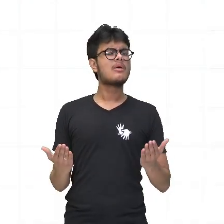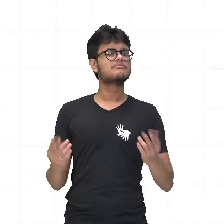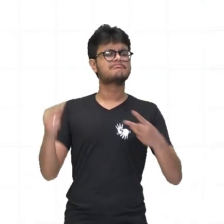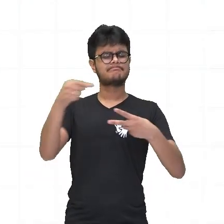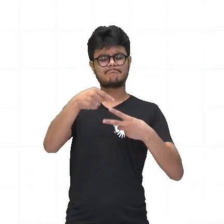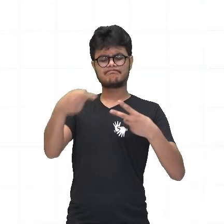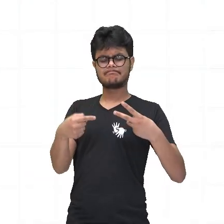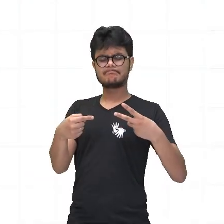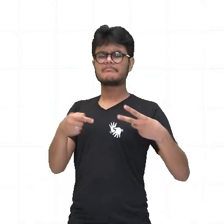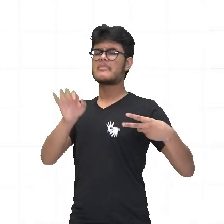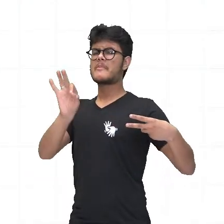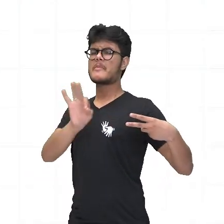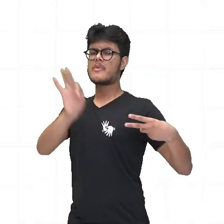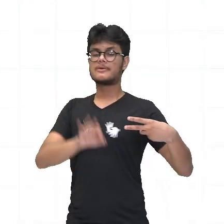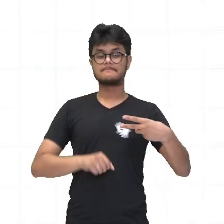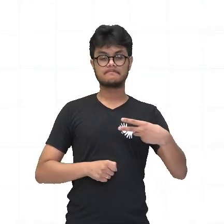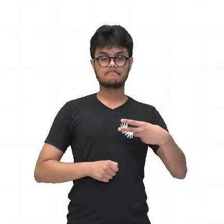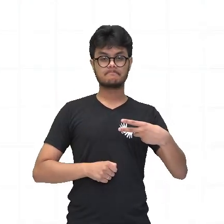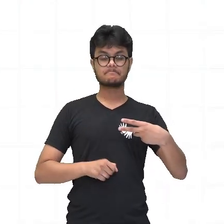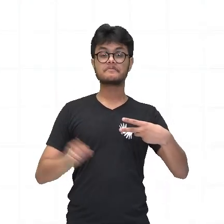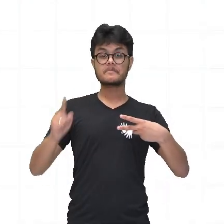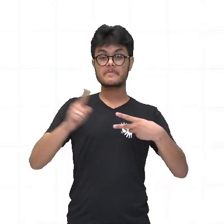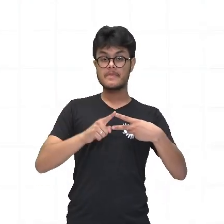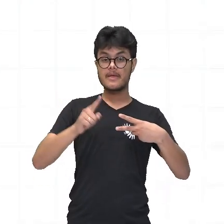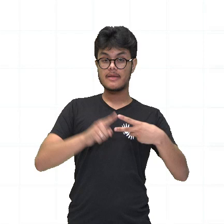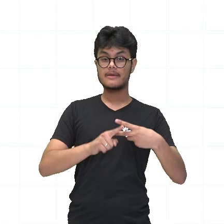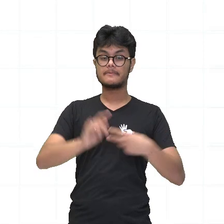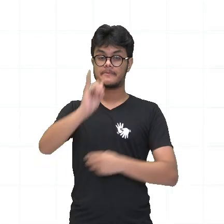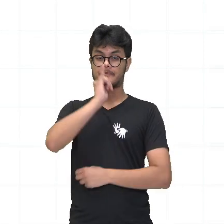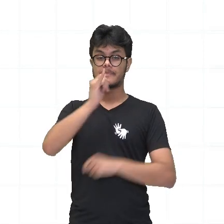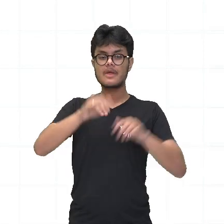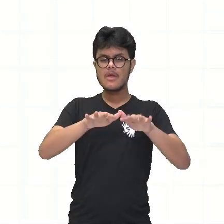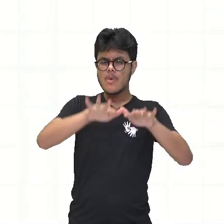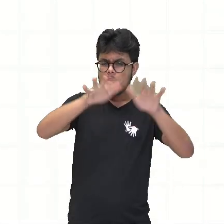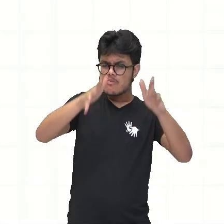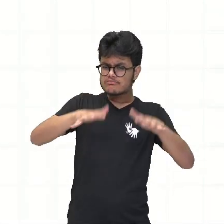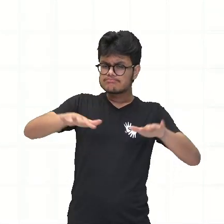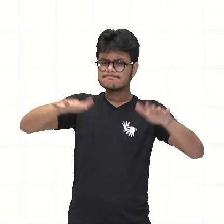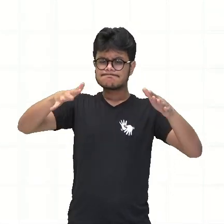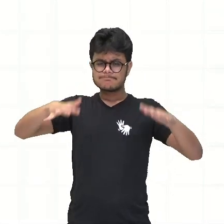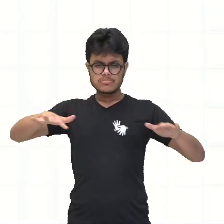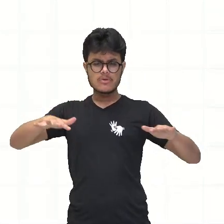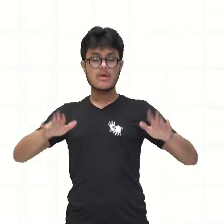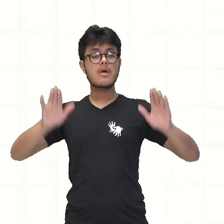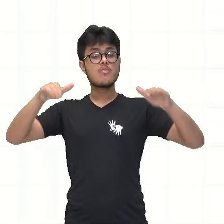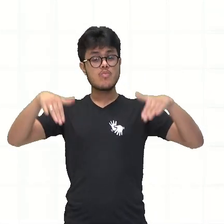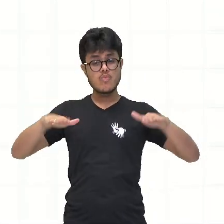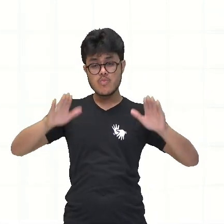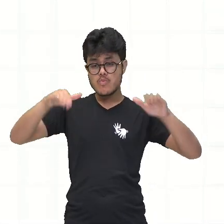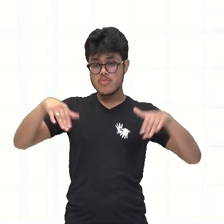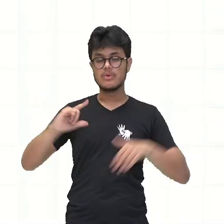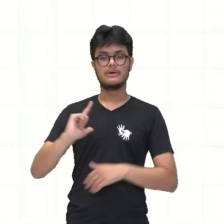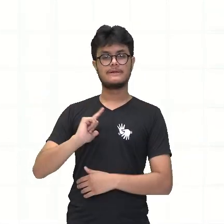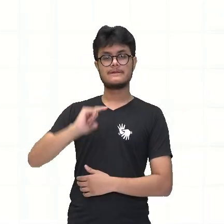Os oceanos e mares, eles compreendem aí cerca de